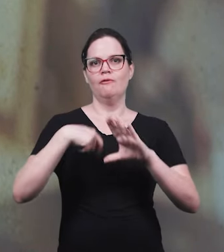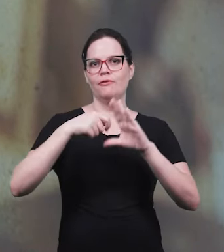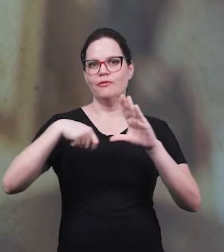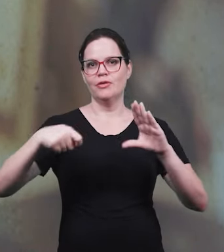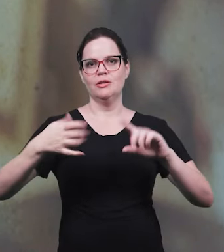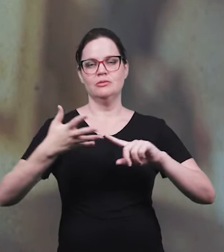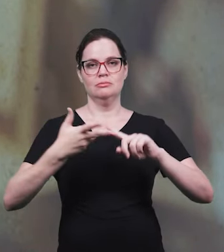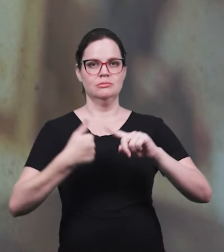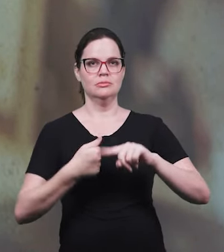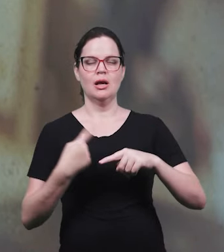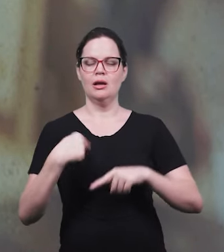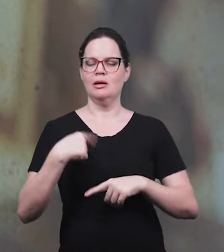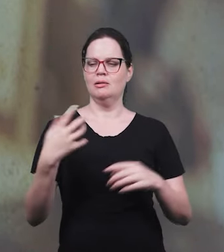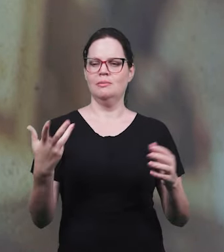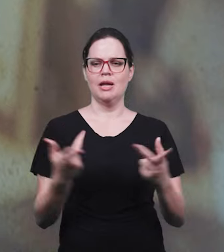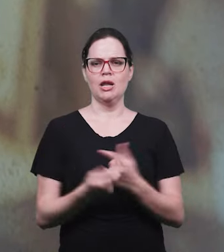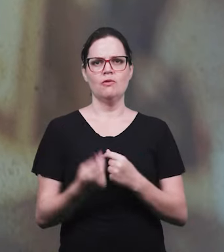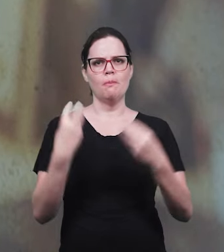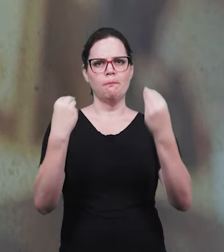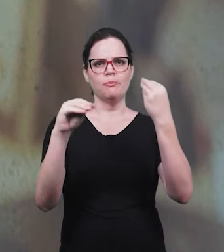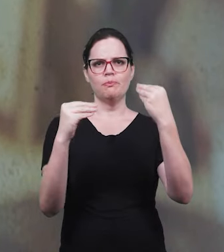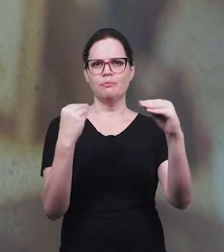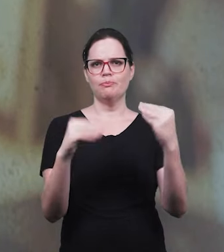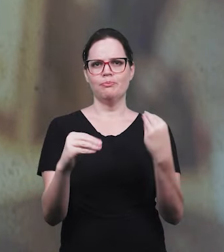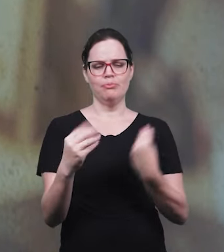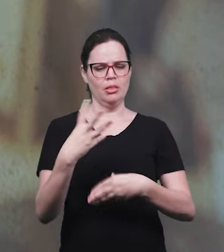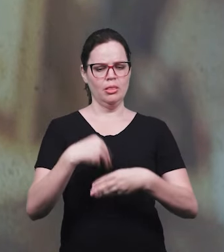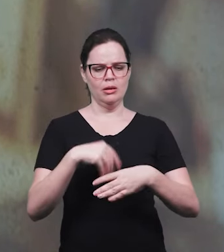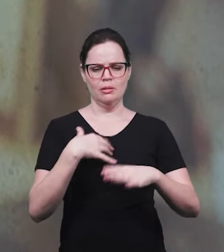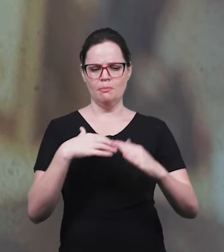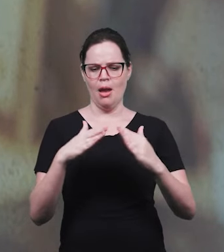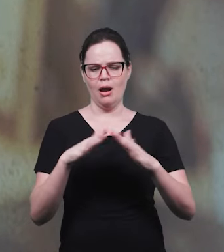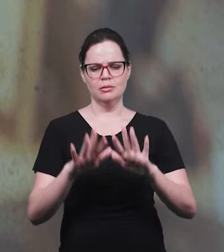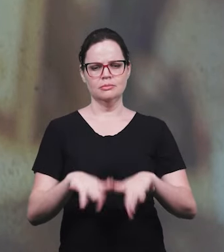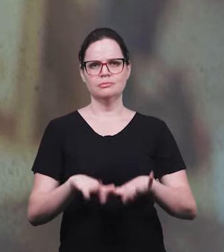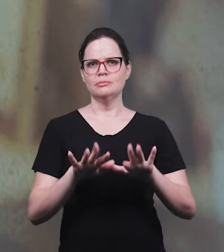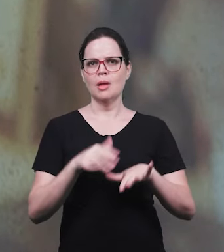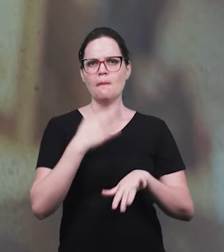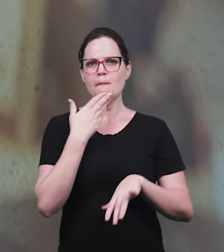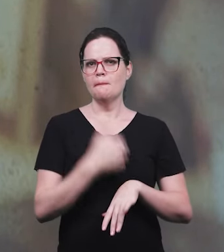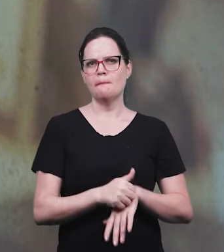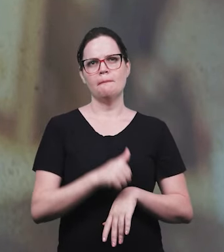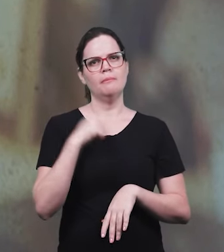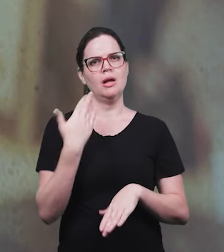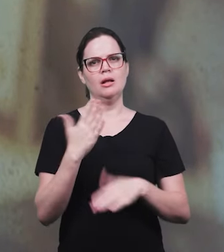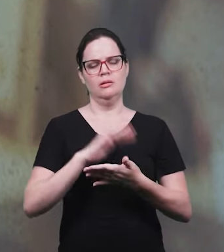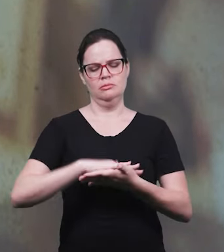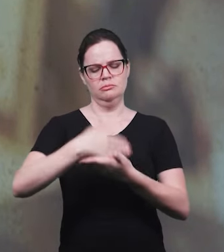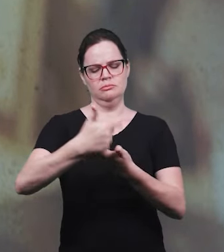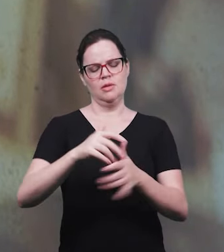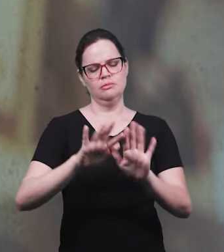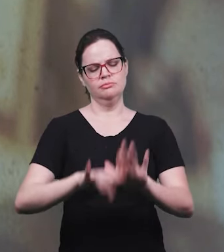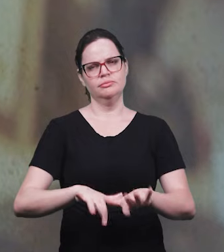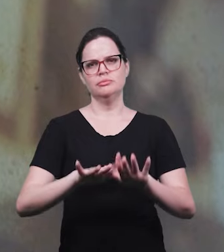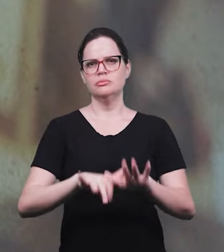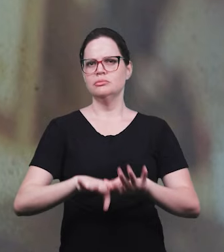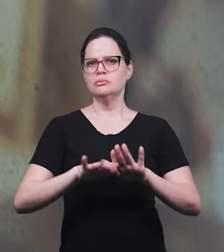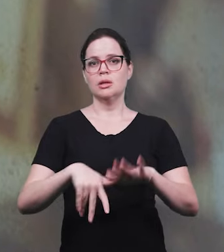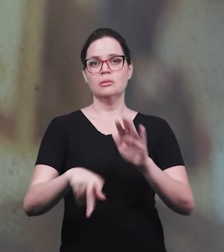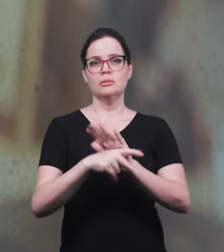é uma coisa assim tão, tão maravilhosa que você faz da sua casa no horário mais conveniente e a partir daquele momento, no